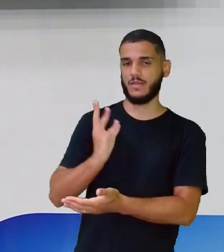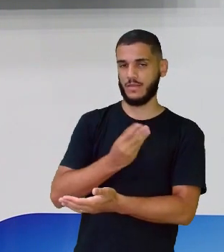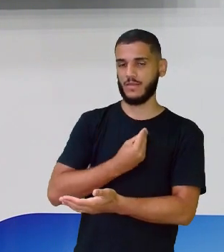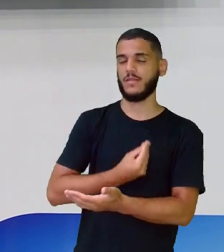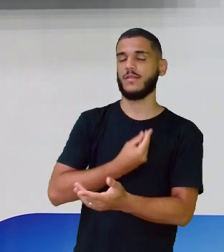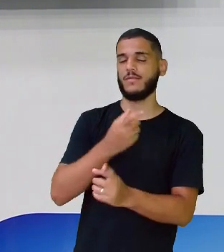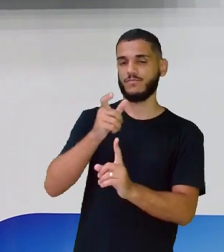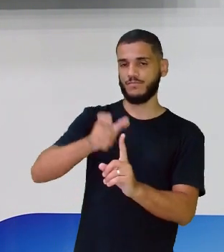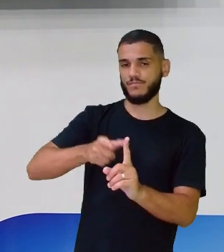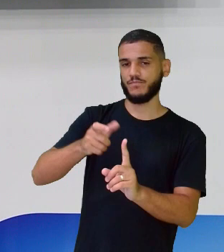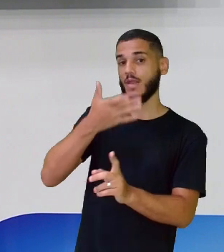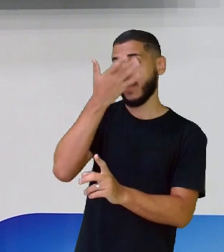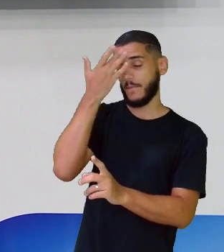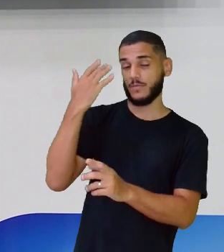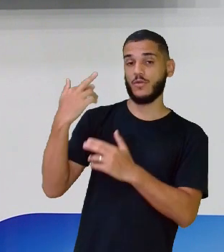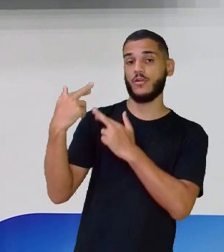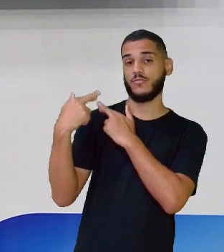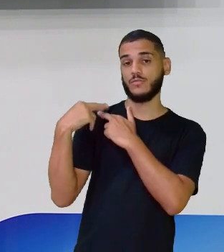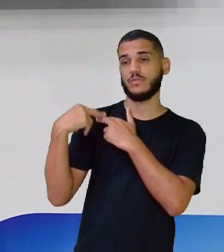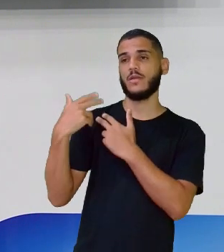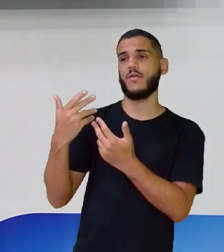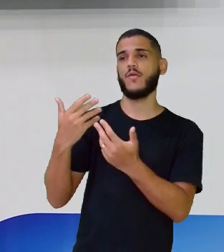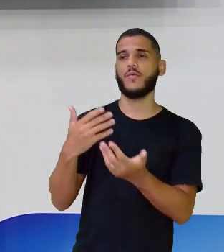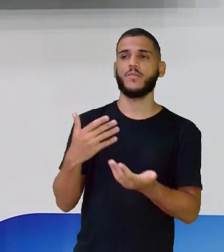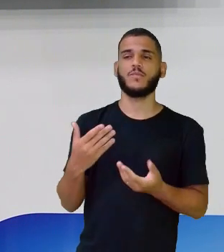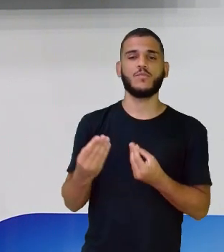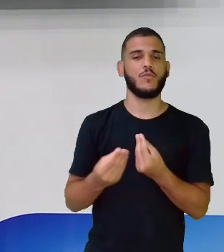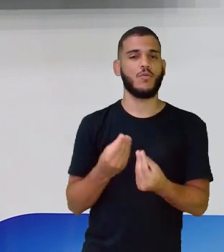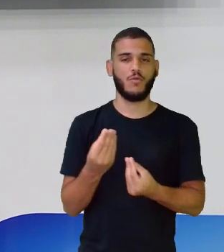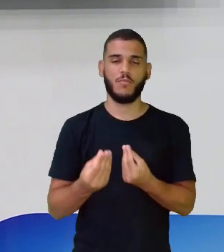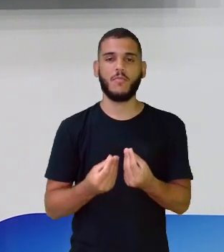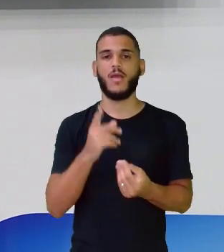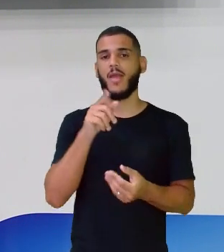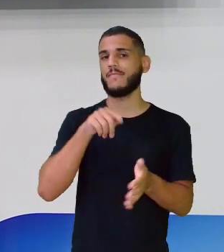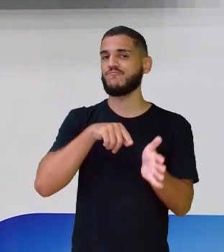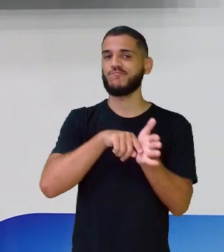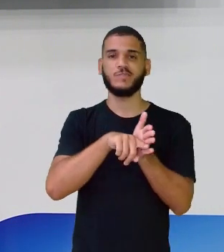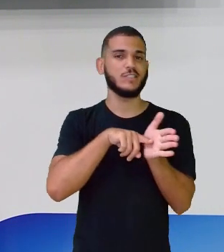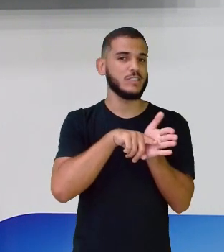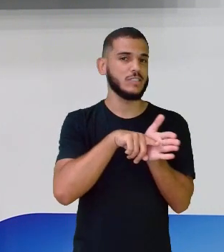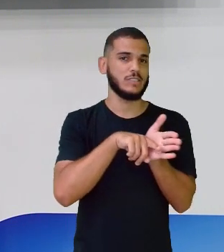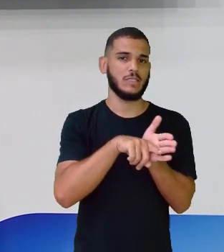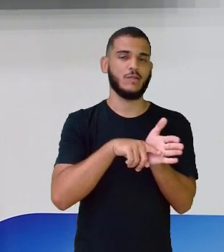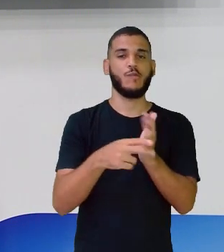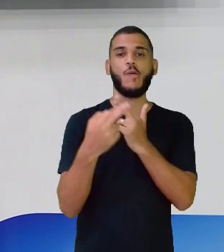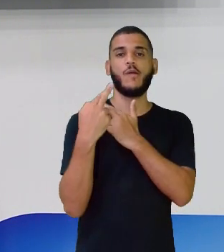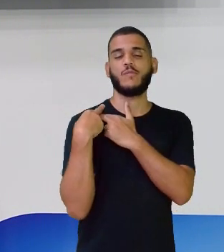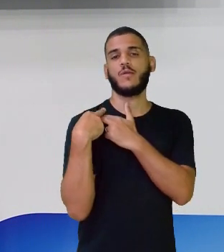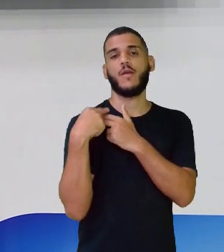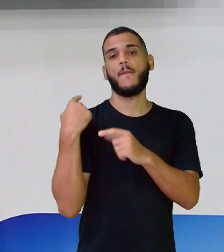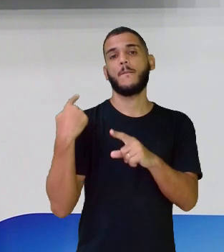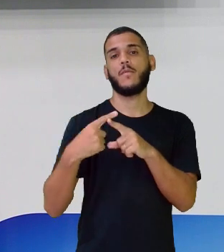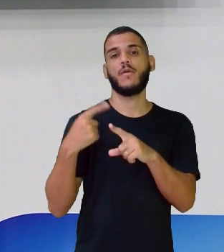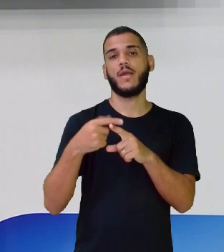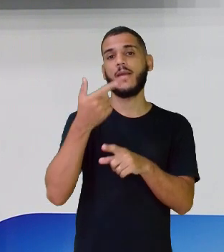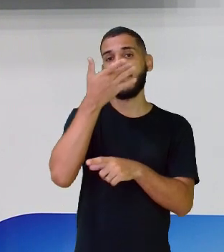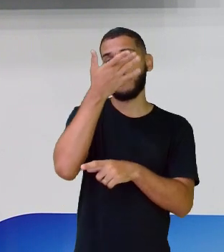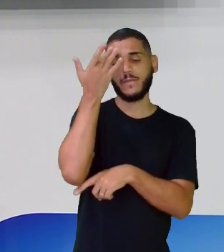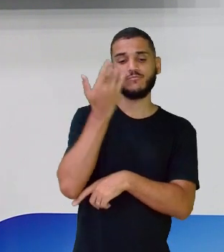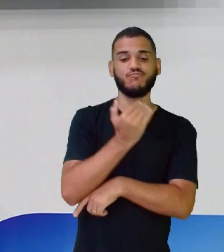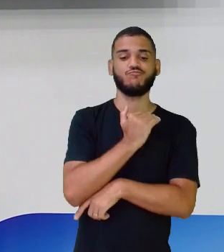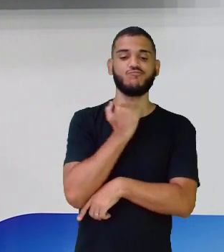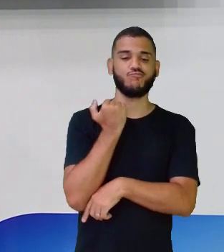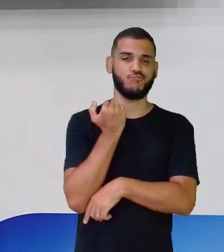o escritor da biografia, ele começa a se transformar em um pesquisador, pois se a pessoa não está mais ali, ela